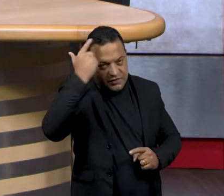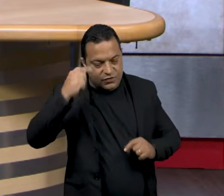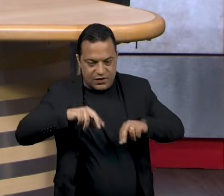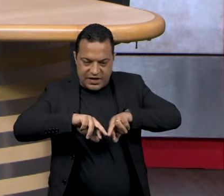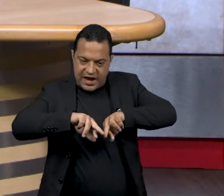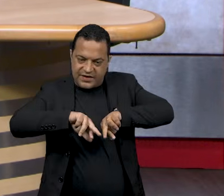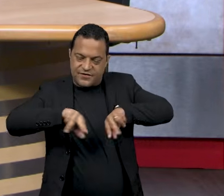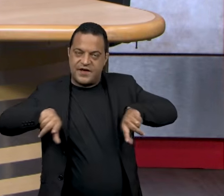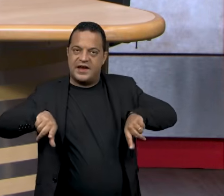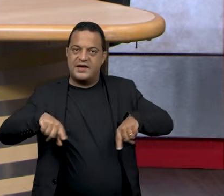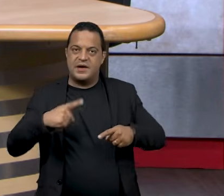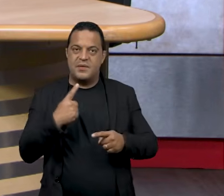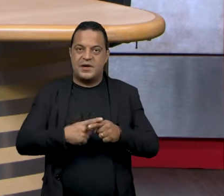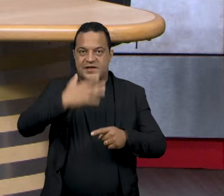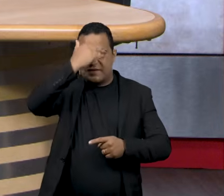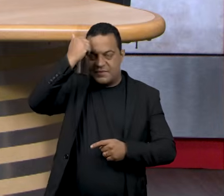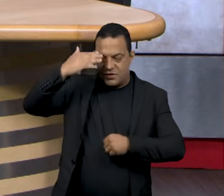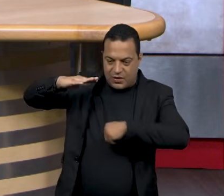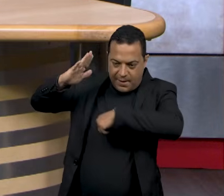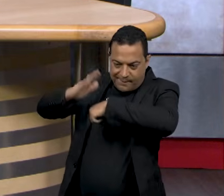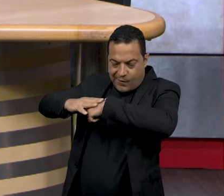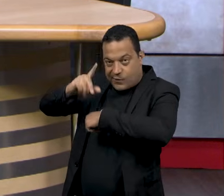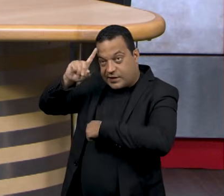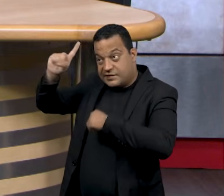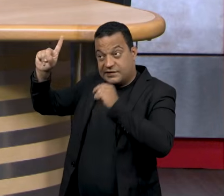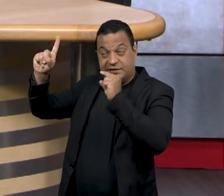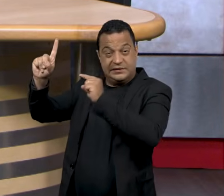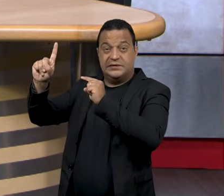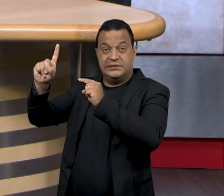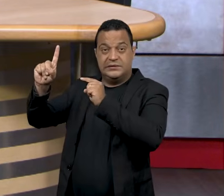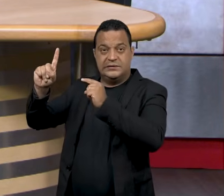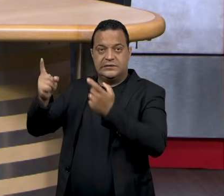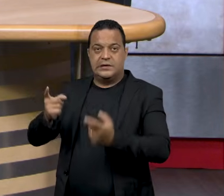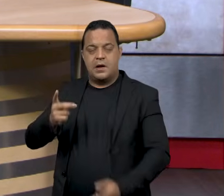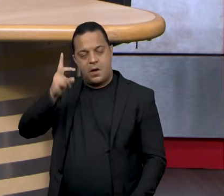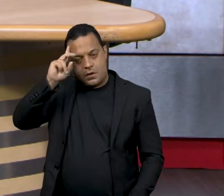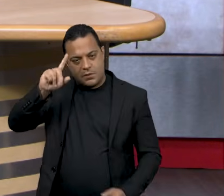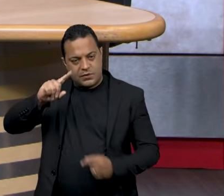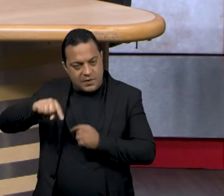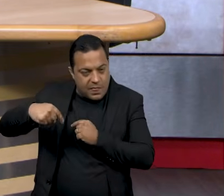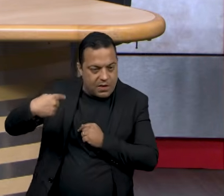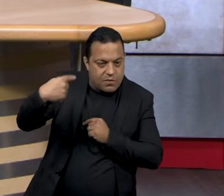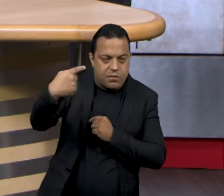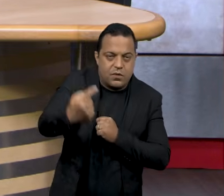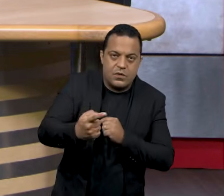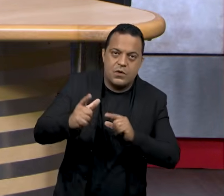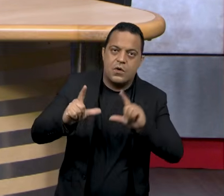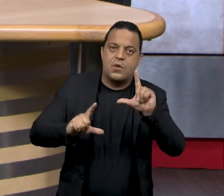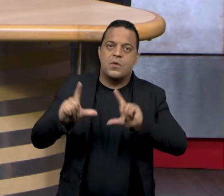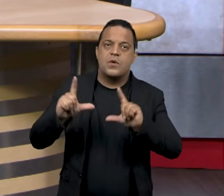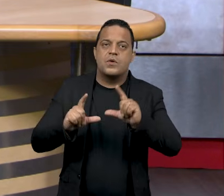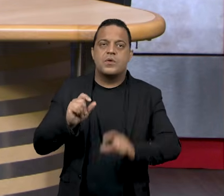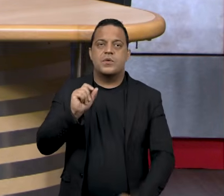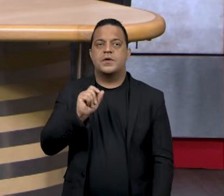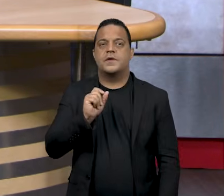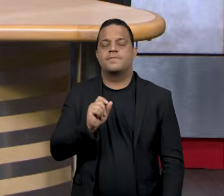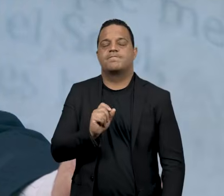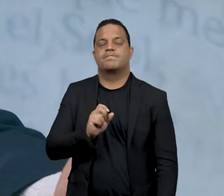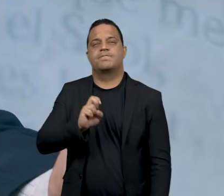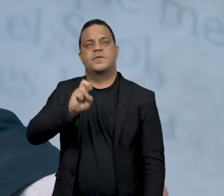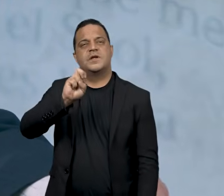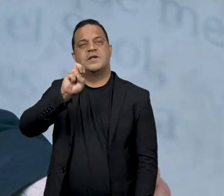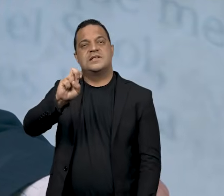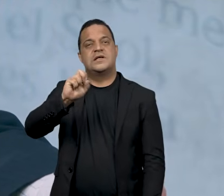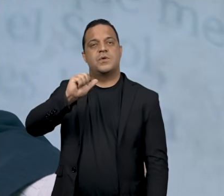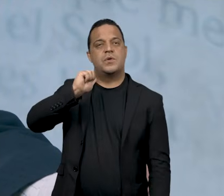em prática com a bênção de Deus, é outra coisa. Aí eu me lembro que no programa seguinte, Ele aconteceu no dia 5